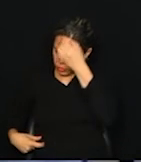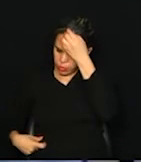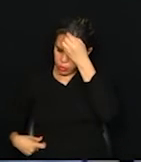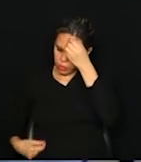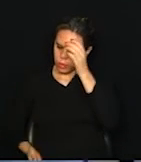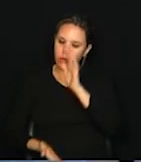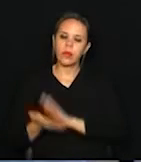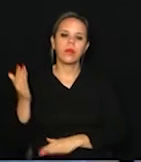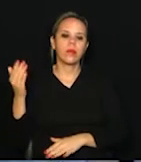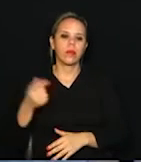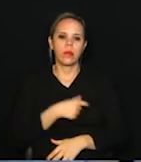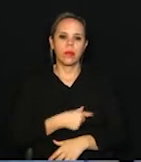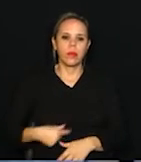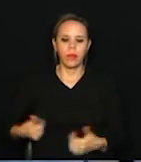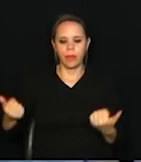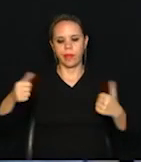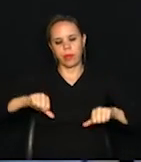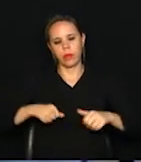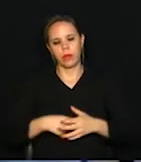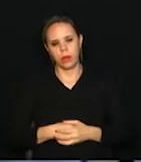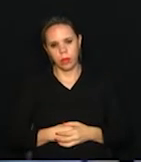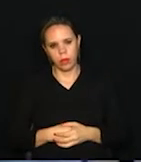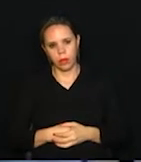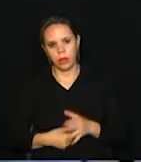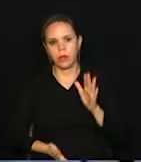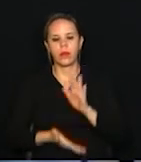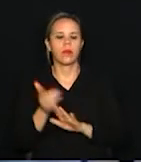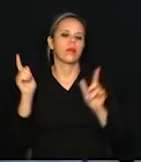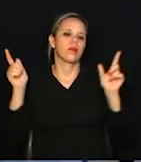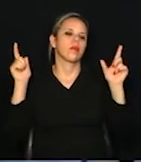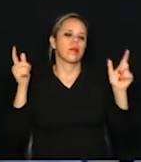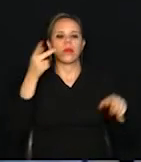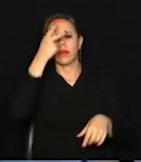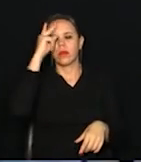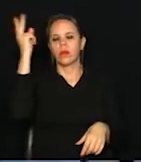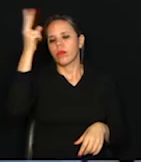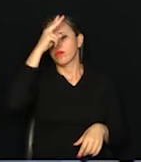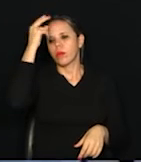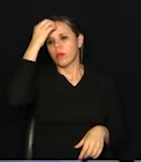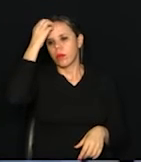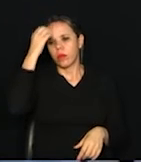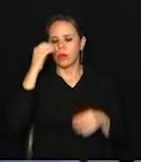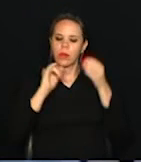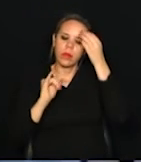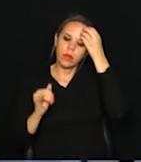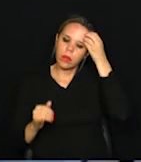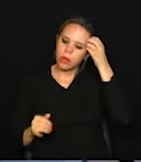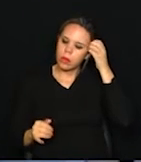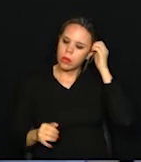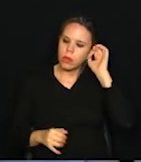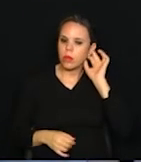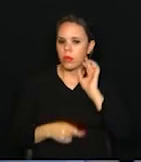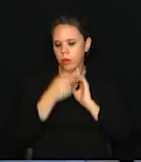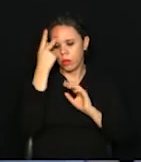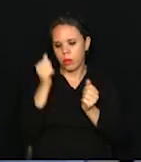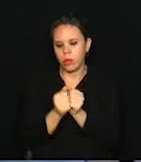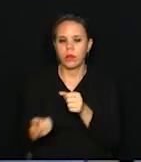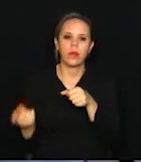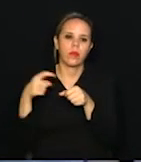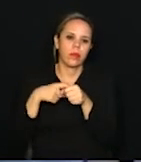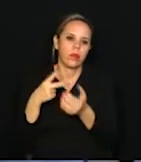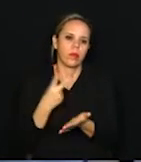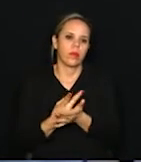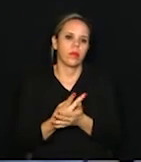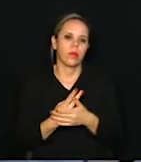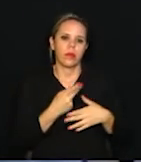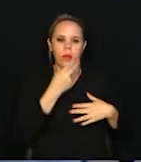sair com o cinto. Pior ainda, você foi numa balada, o cara está alcoolizado e você, só porque veio com a pessoa, volta com ela, mesmo